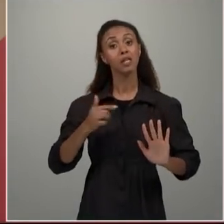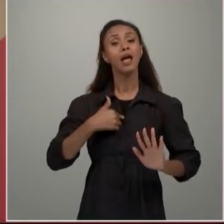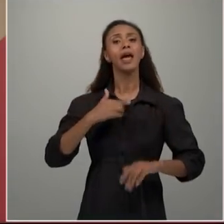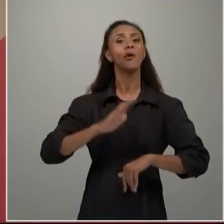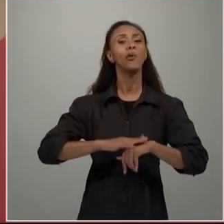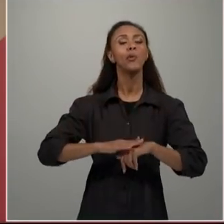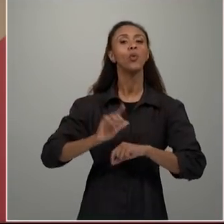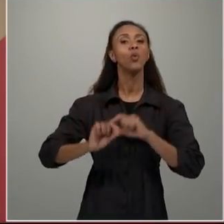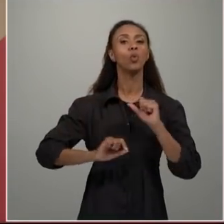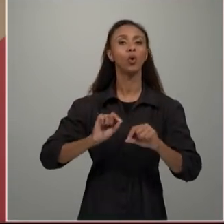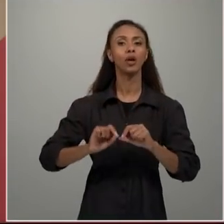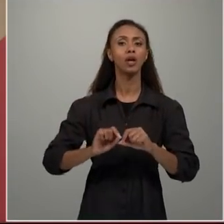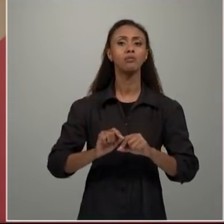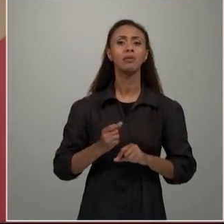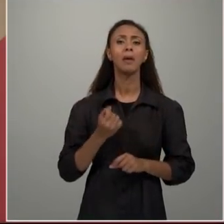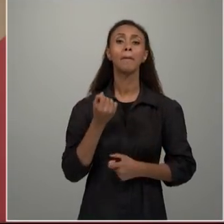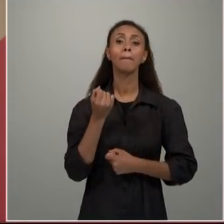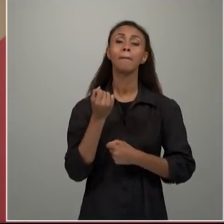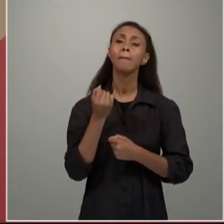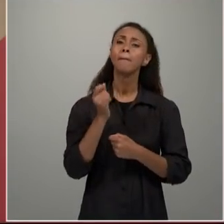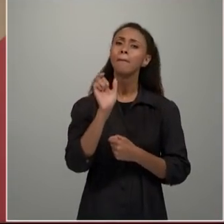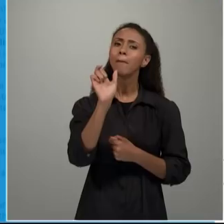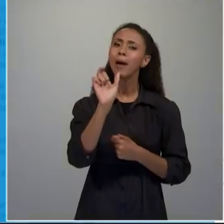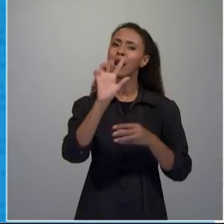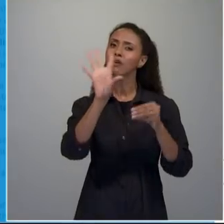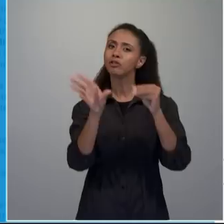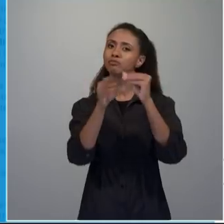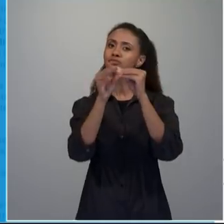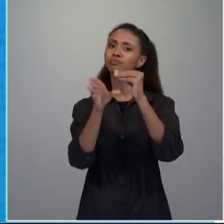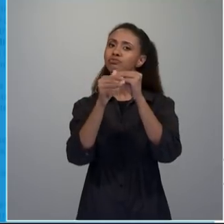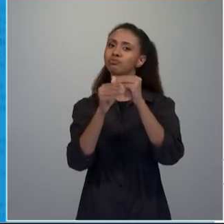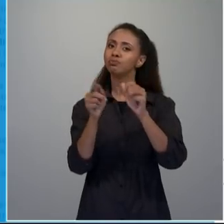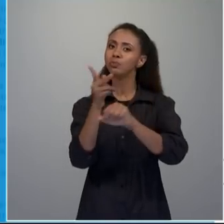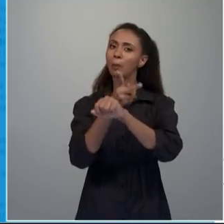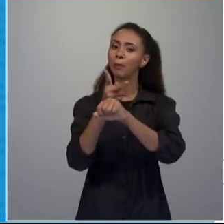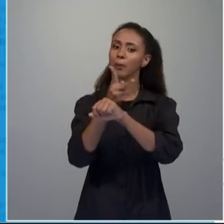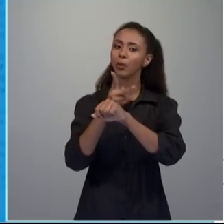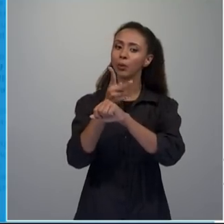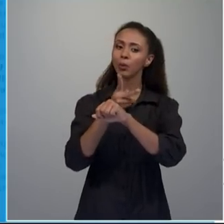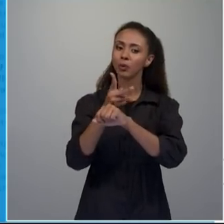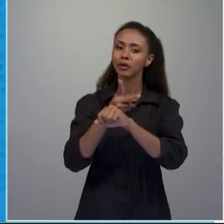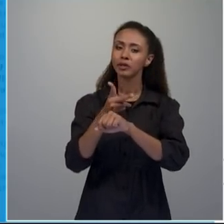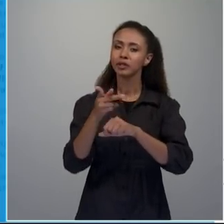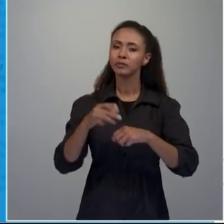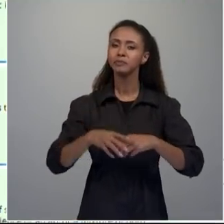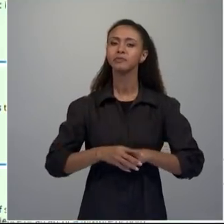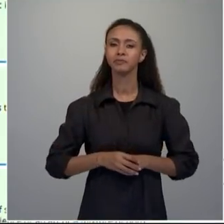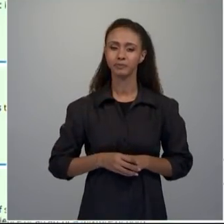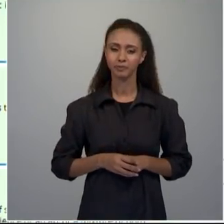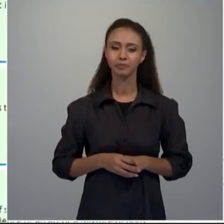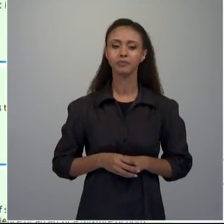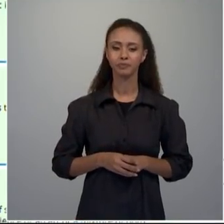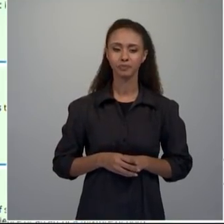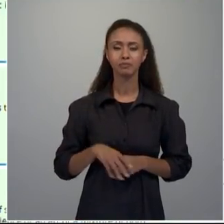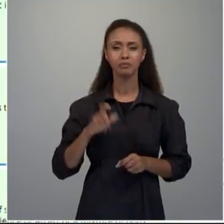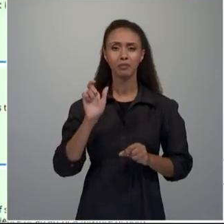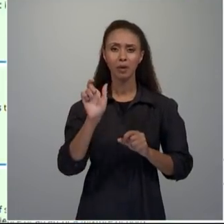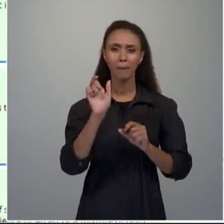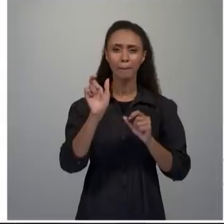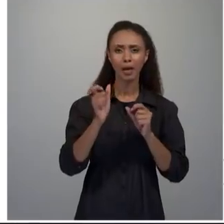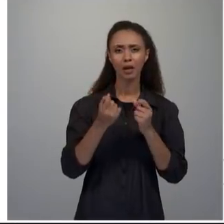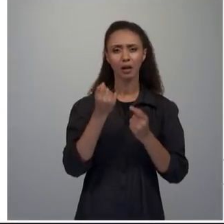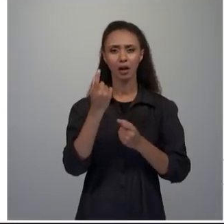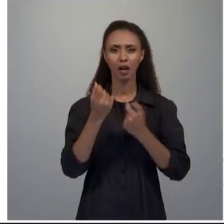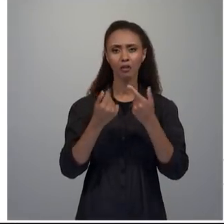acrescento mais umas palavrinhas o vendeu acrescenta mais umas palavrinhas aqui